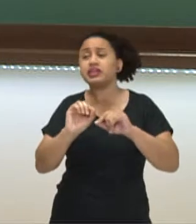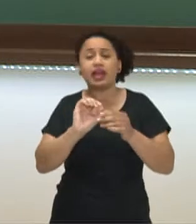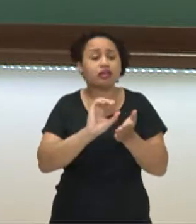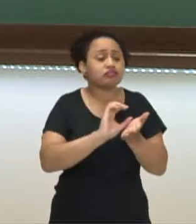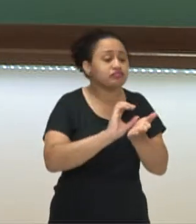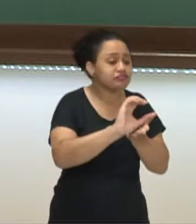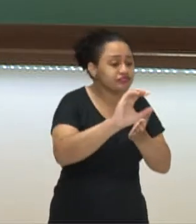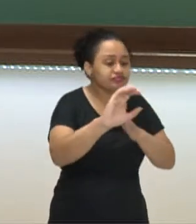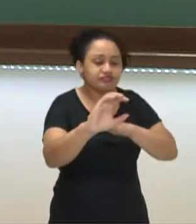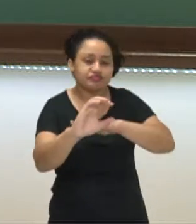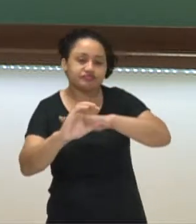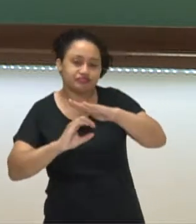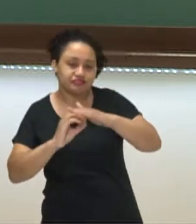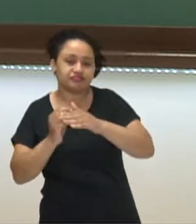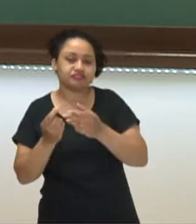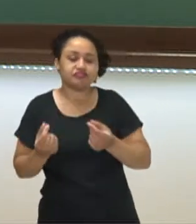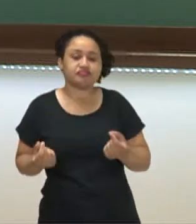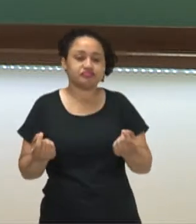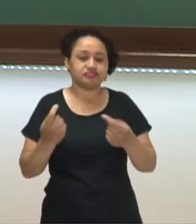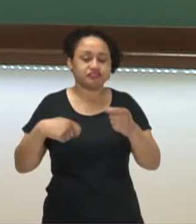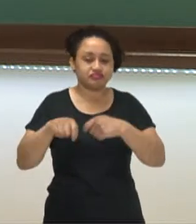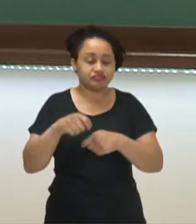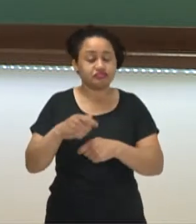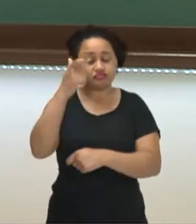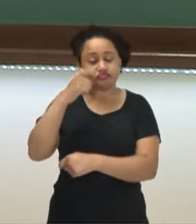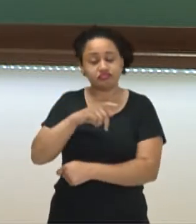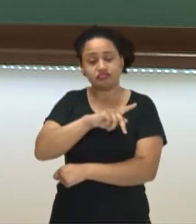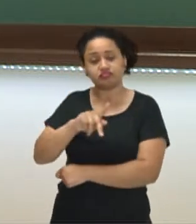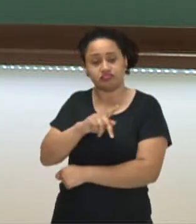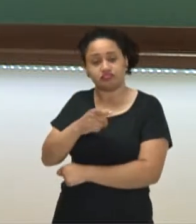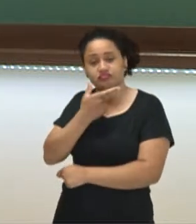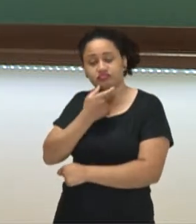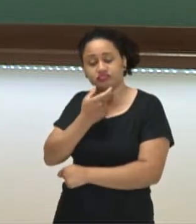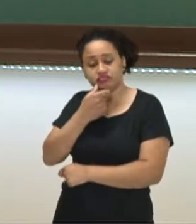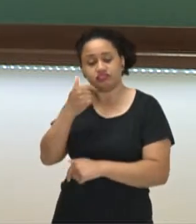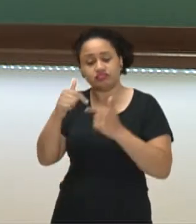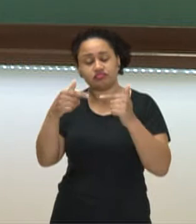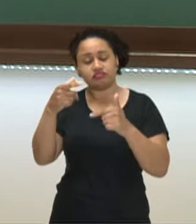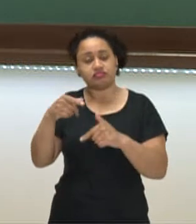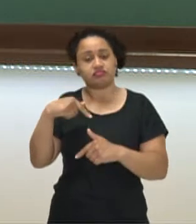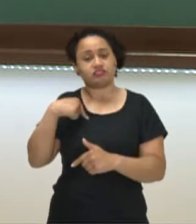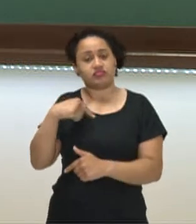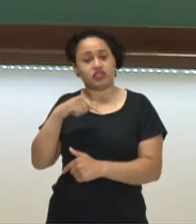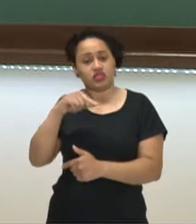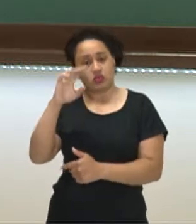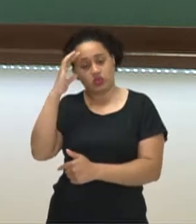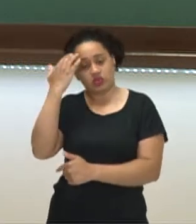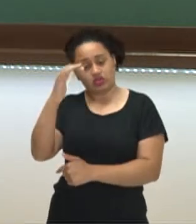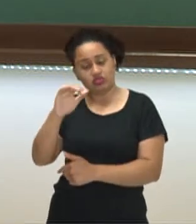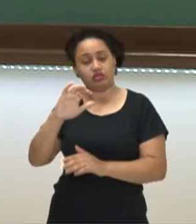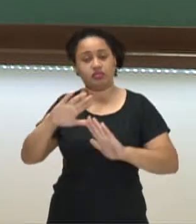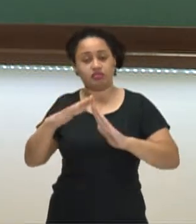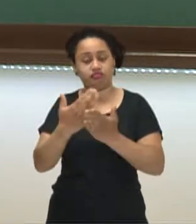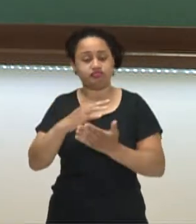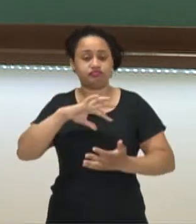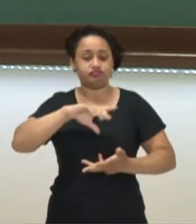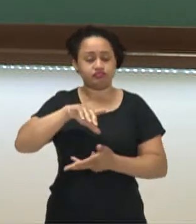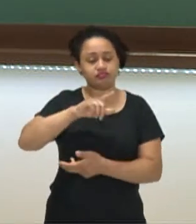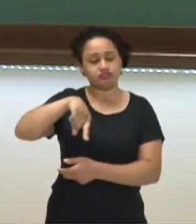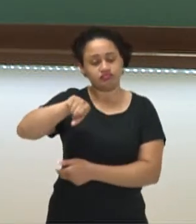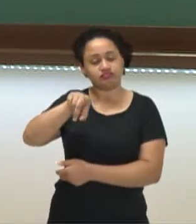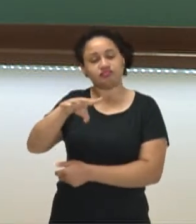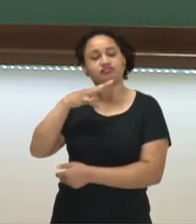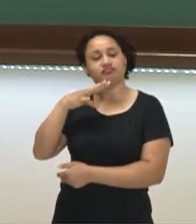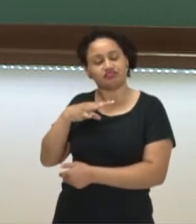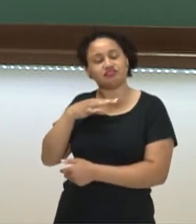que é um passivo financeiro. Eu sou o professor Tony, trabalho aqui em Curitiba, no Colégio Estadual do Paraná. Vocês já me conhecem